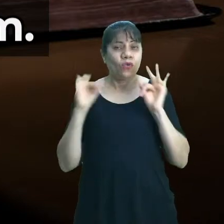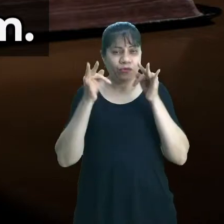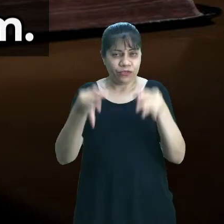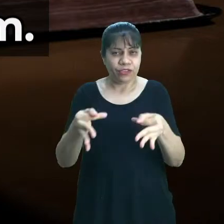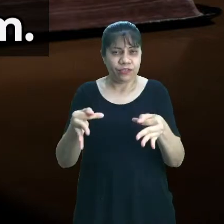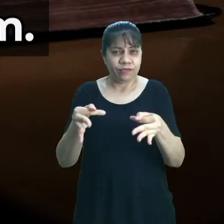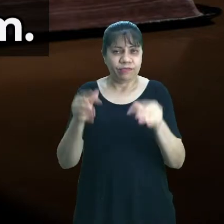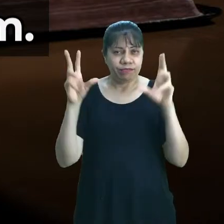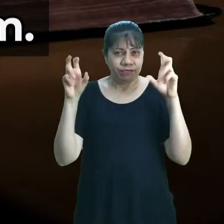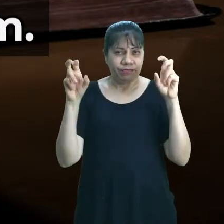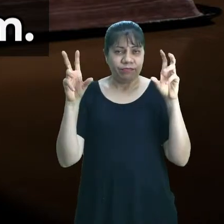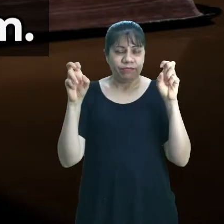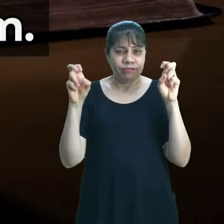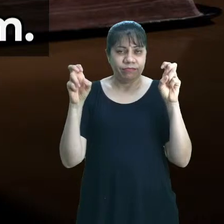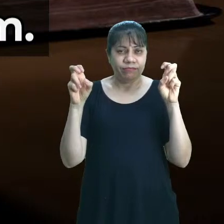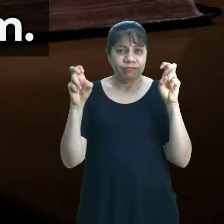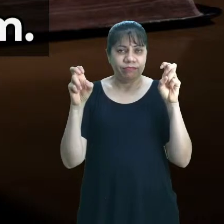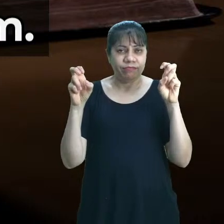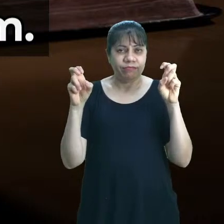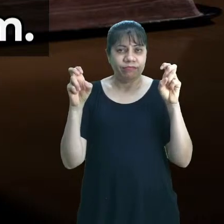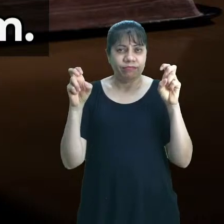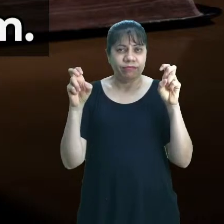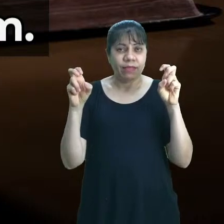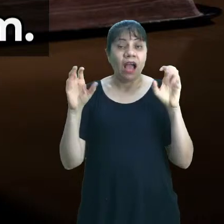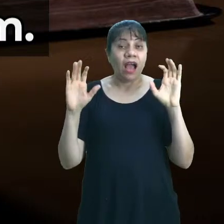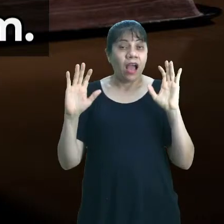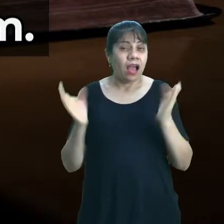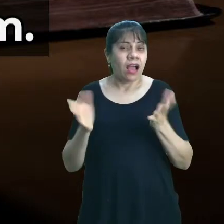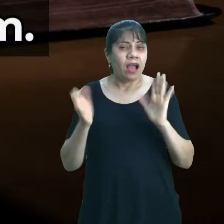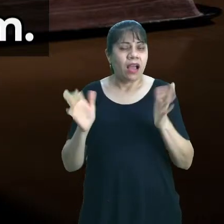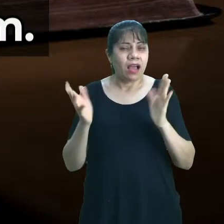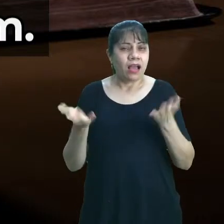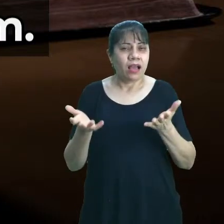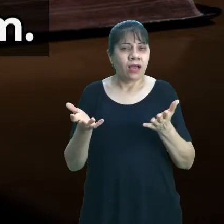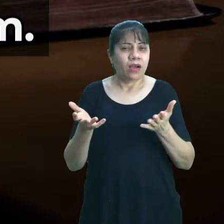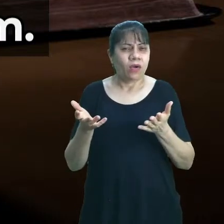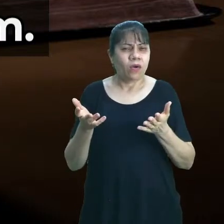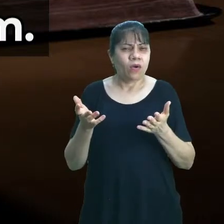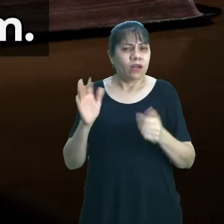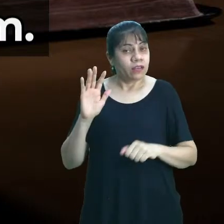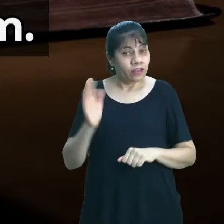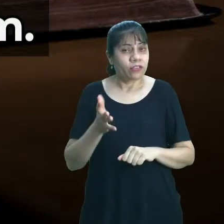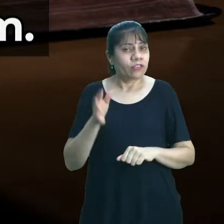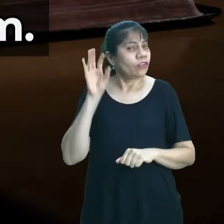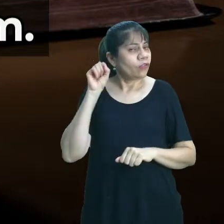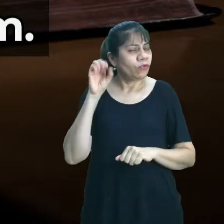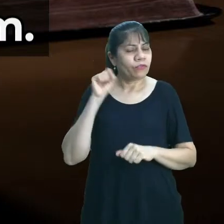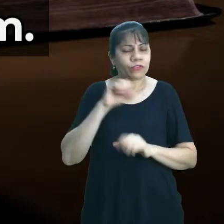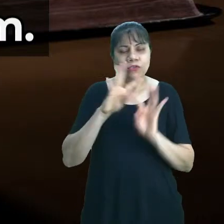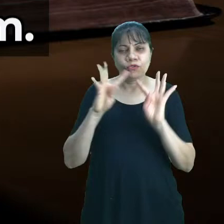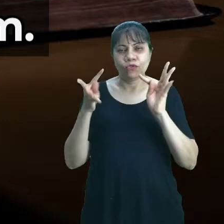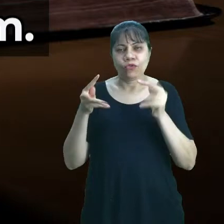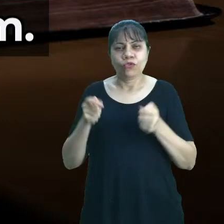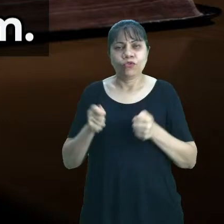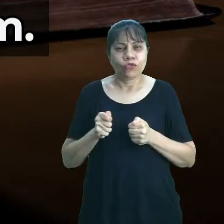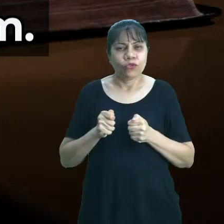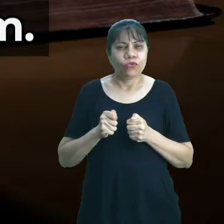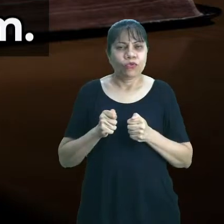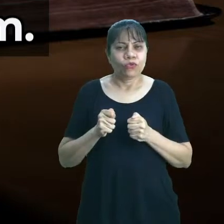Eclesiastes. Agora que já ouviu de tudo, aqui está a conclusão.